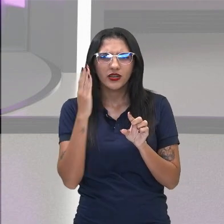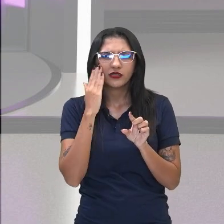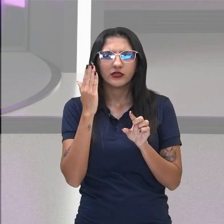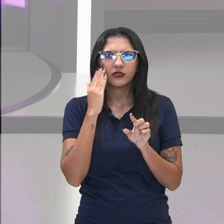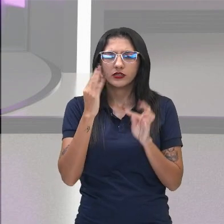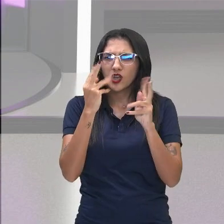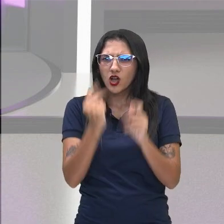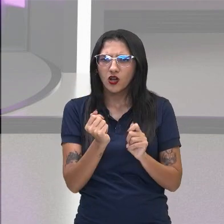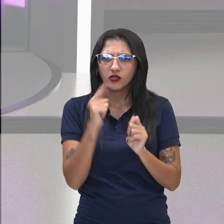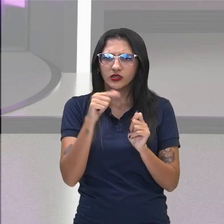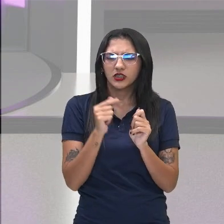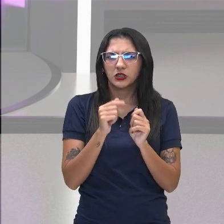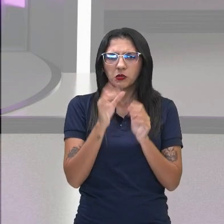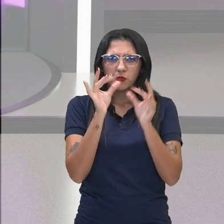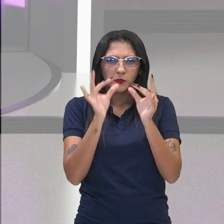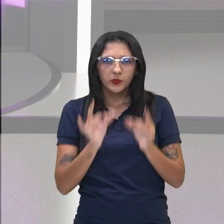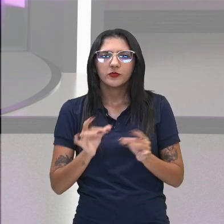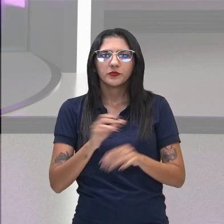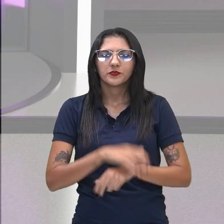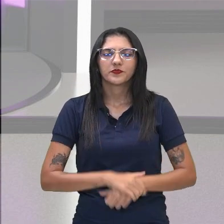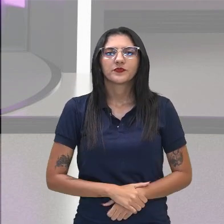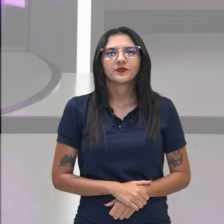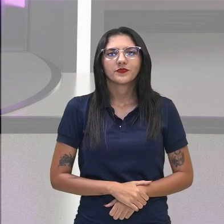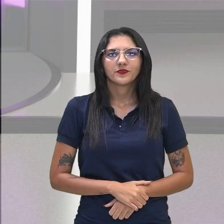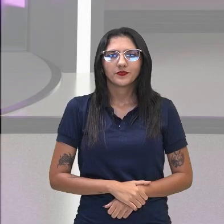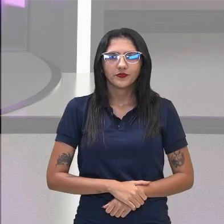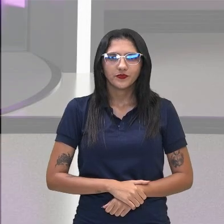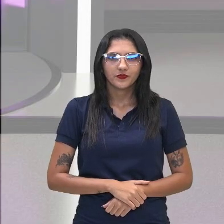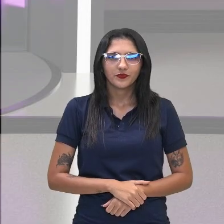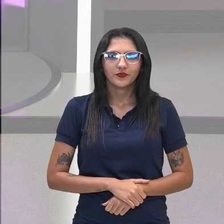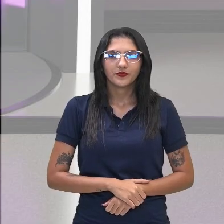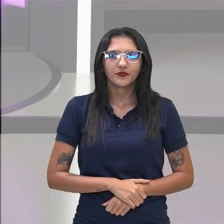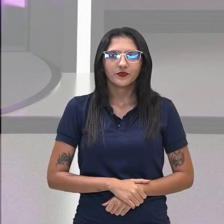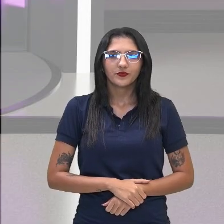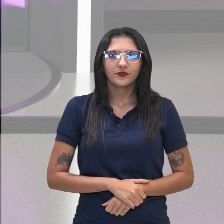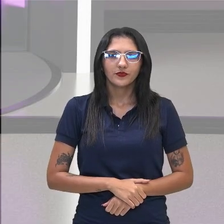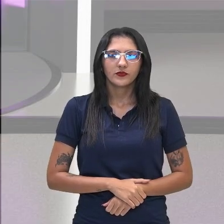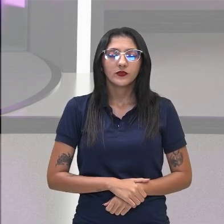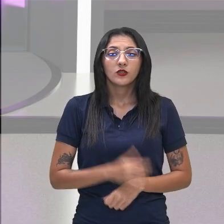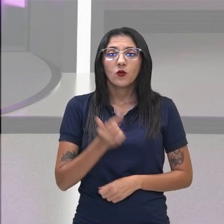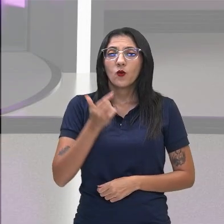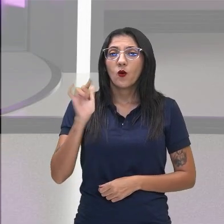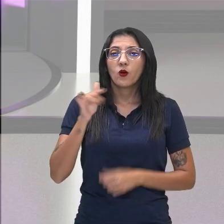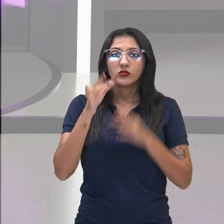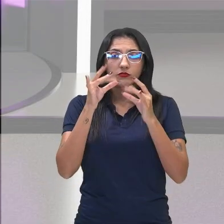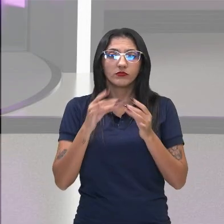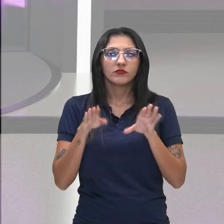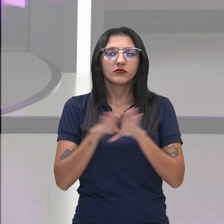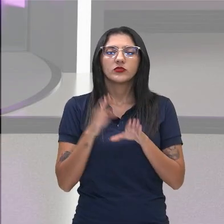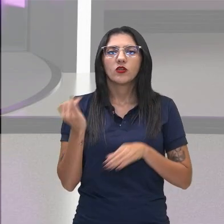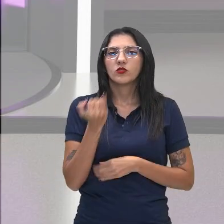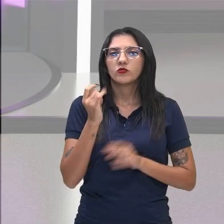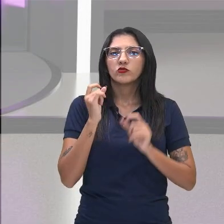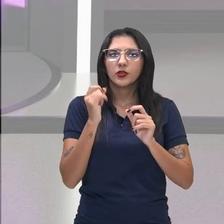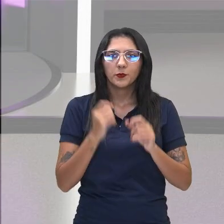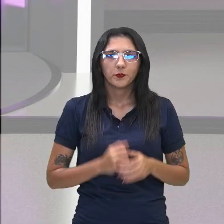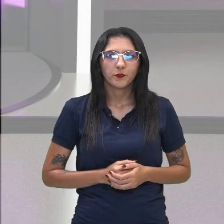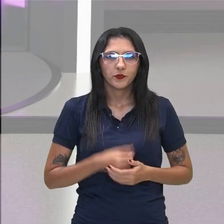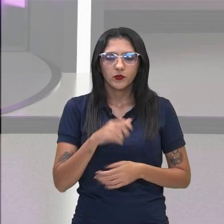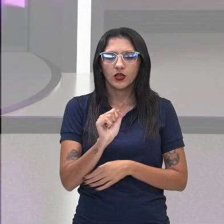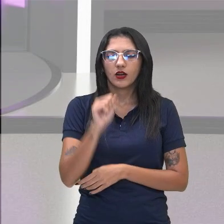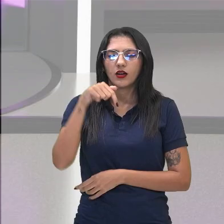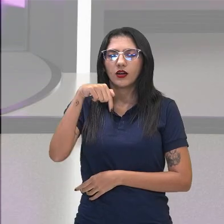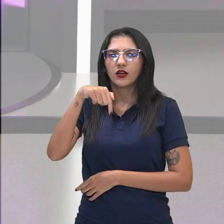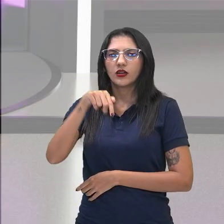estão entre M e N. Ok? Uma outra coisa importante também no conceito de polígono são os ângulos. E